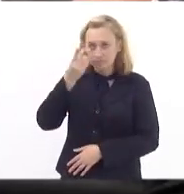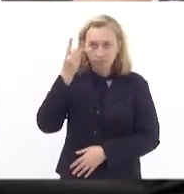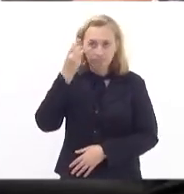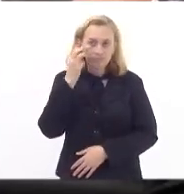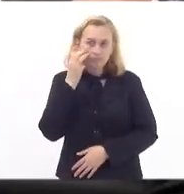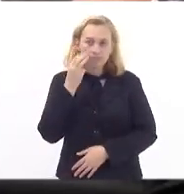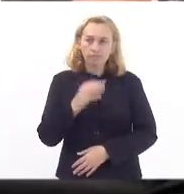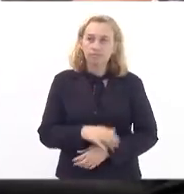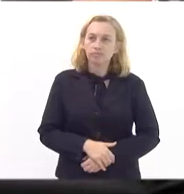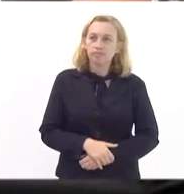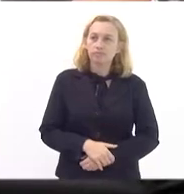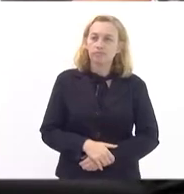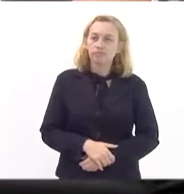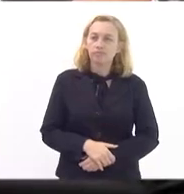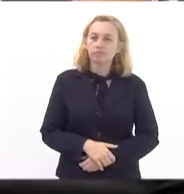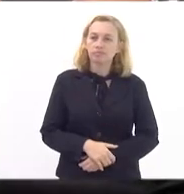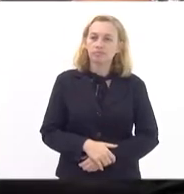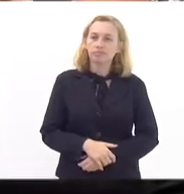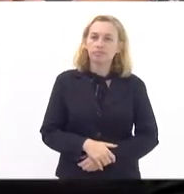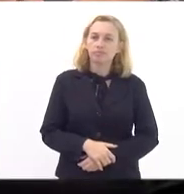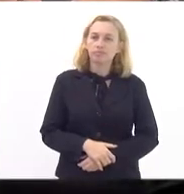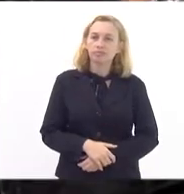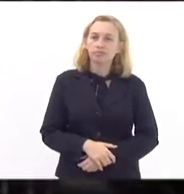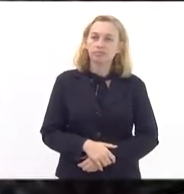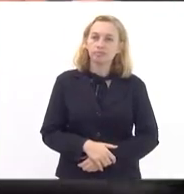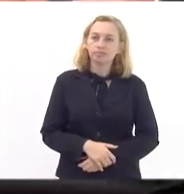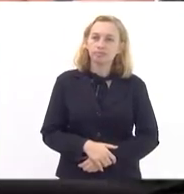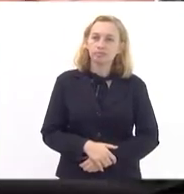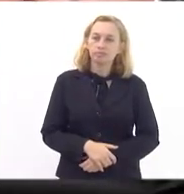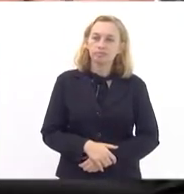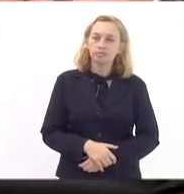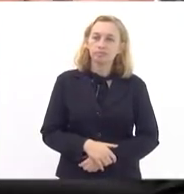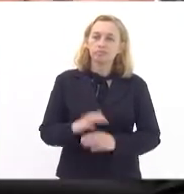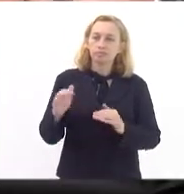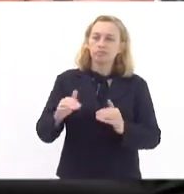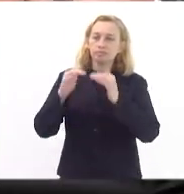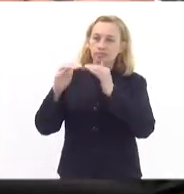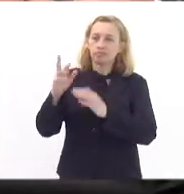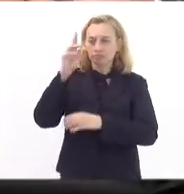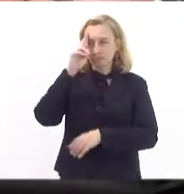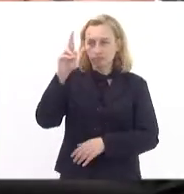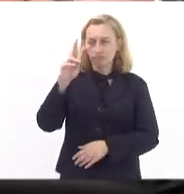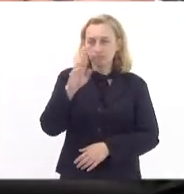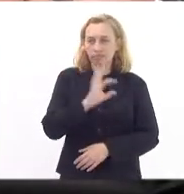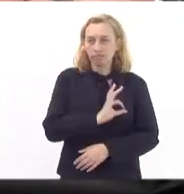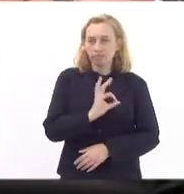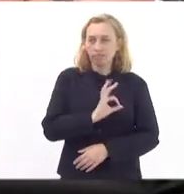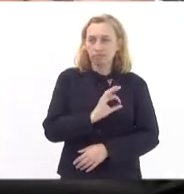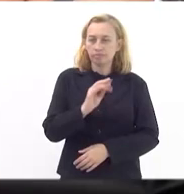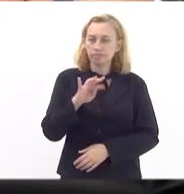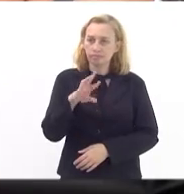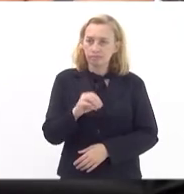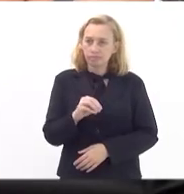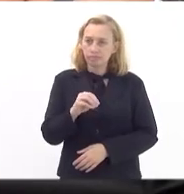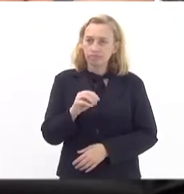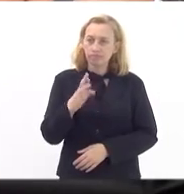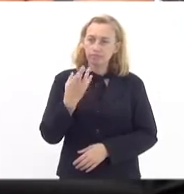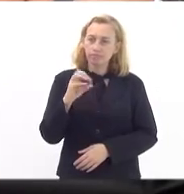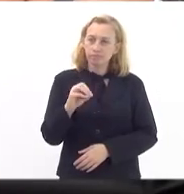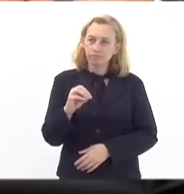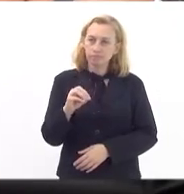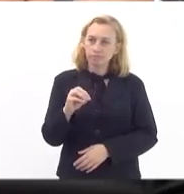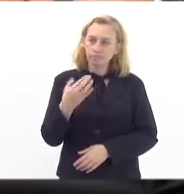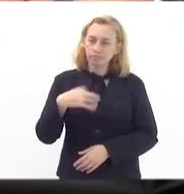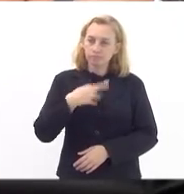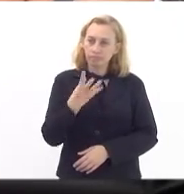waldeck né é da deputada Martha Rocha Subtenente Bernardo waldeck Carneiro rosenverg Reis Bruno da olhos